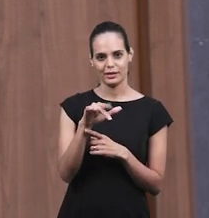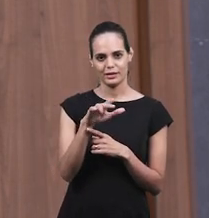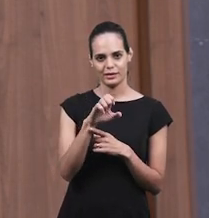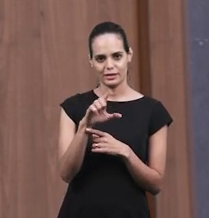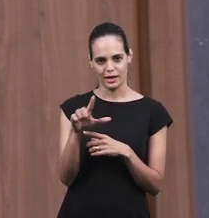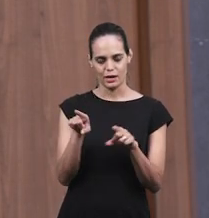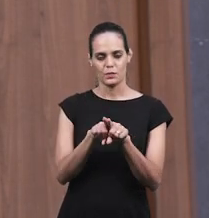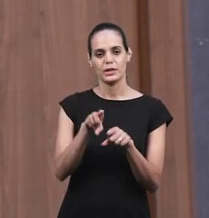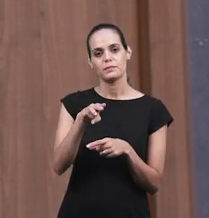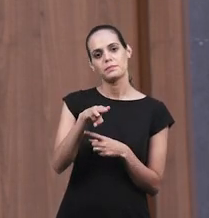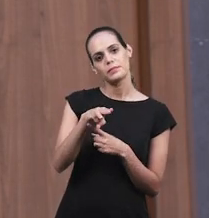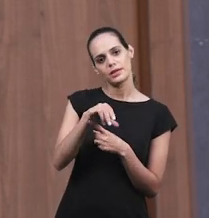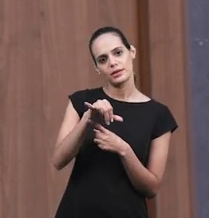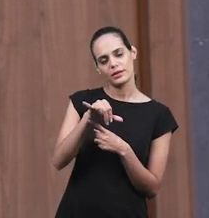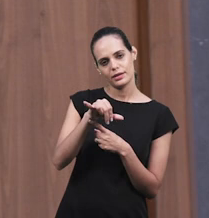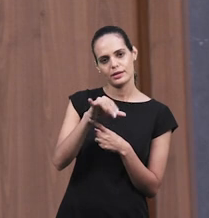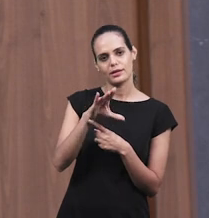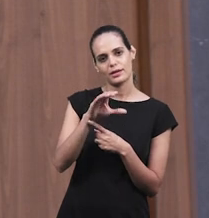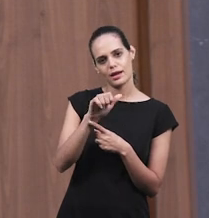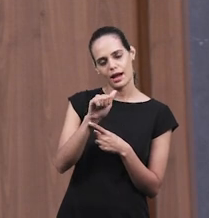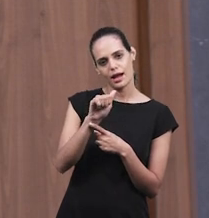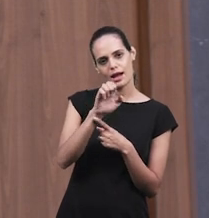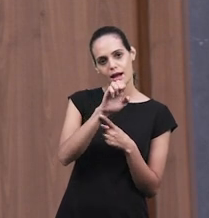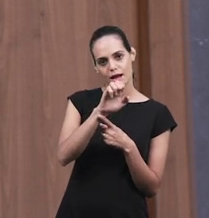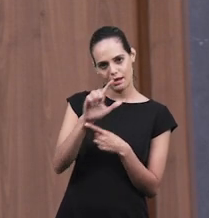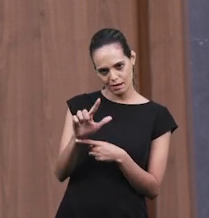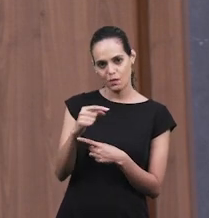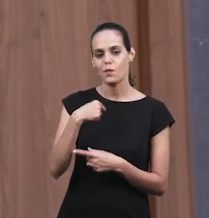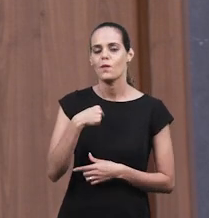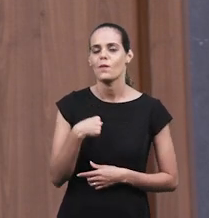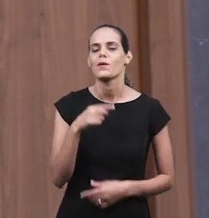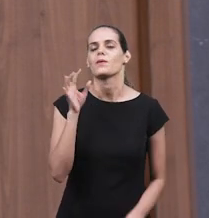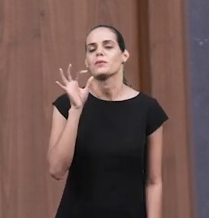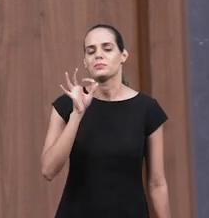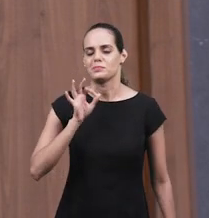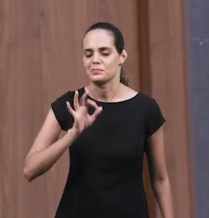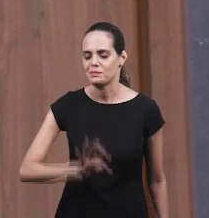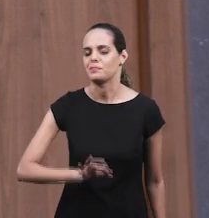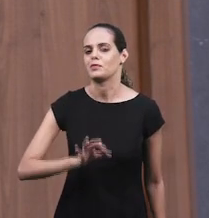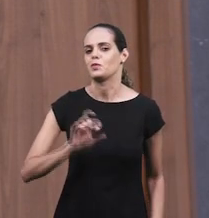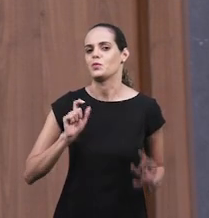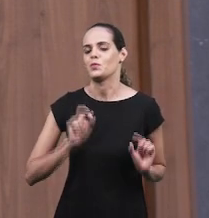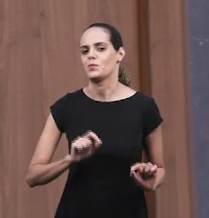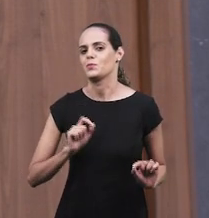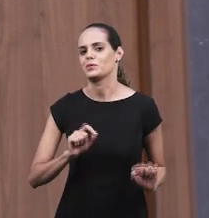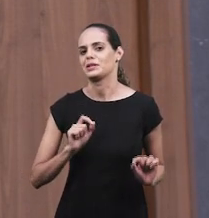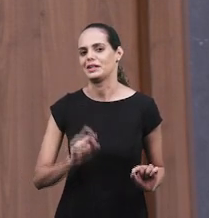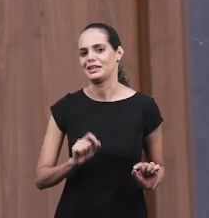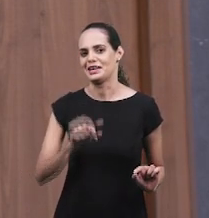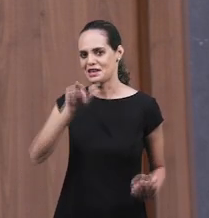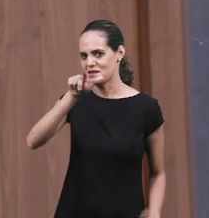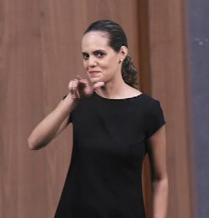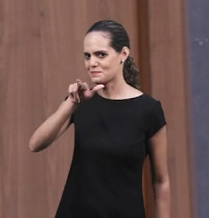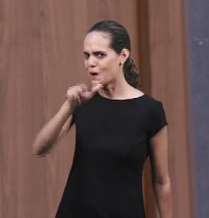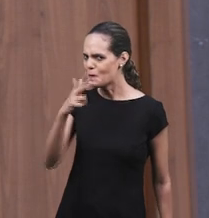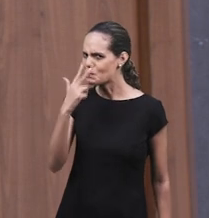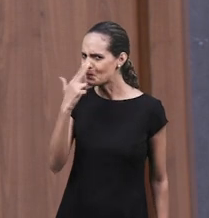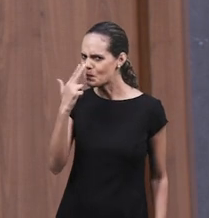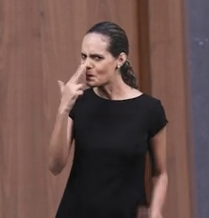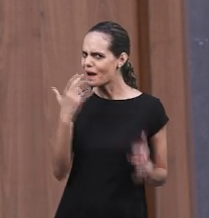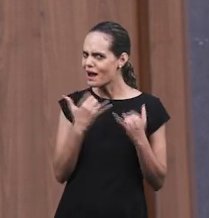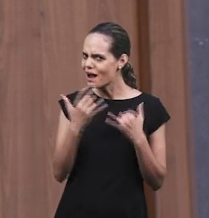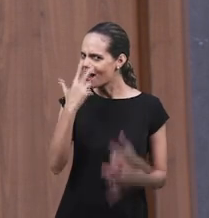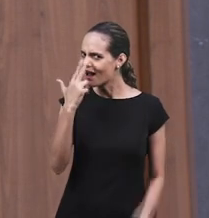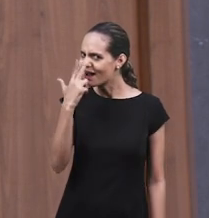o Eliel e o Micael o seguinte: olha, eu estou certo de que os dois são irmãos, porque são